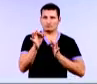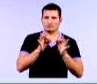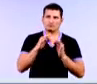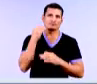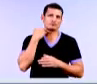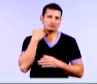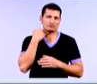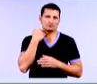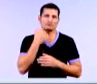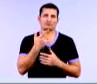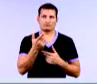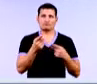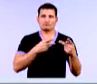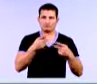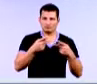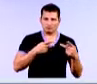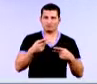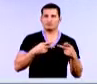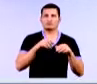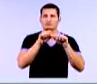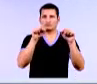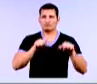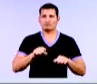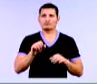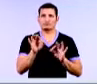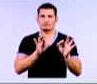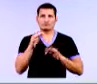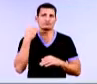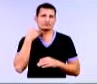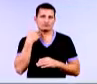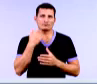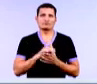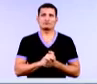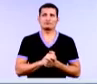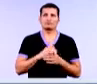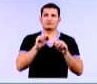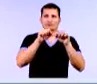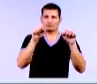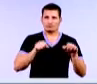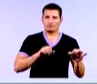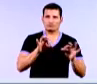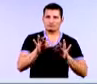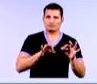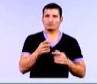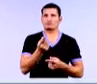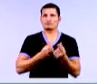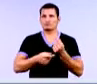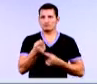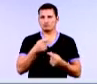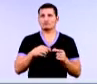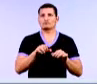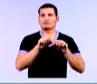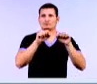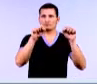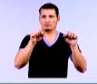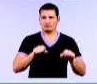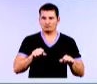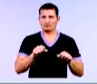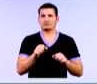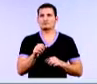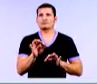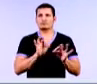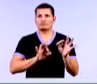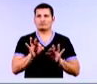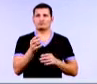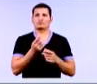Você cria projeto sistema de controle bancário. Vai criar um sistema de controle financeiro? Sistema controle financeiro. Enfim, de acordo